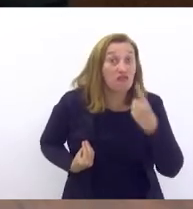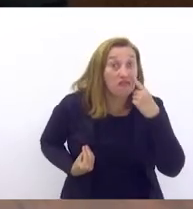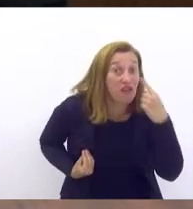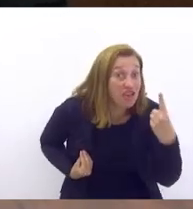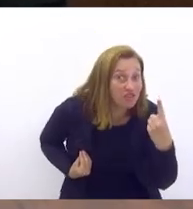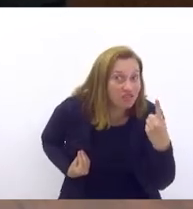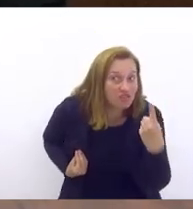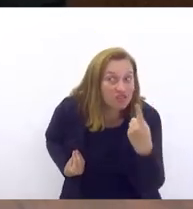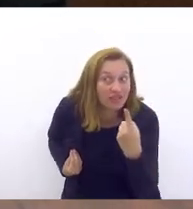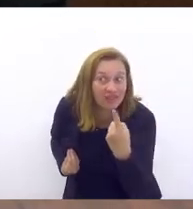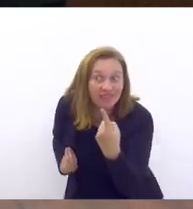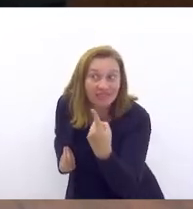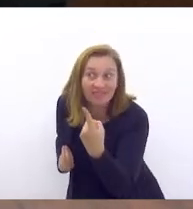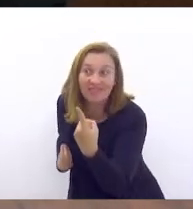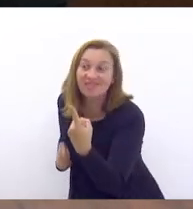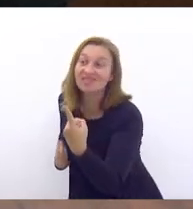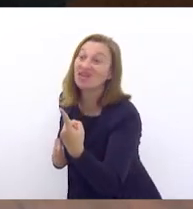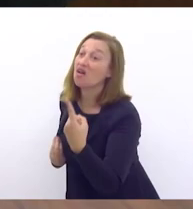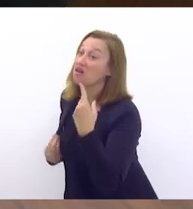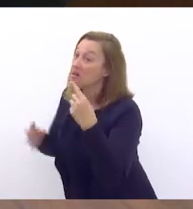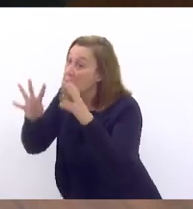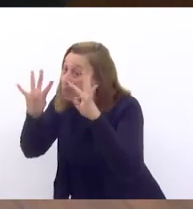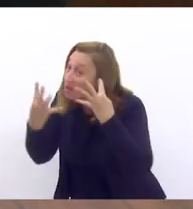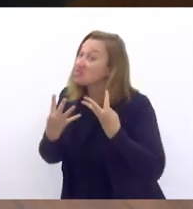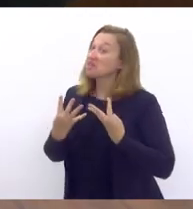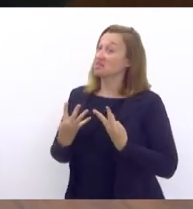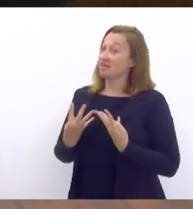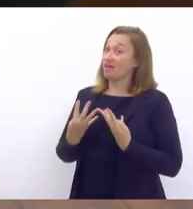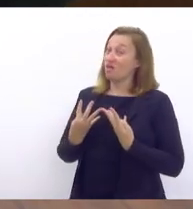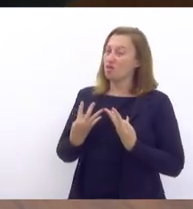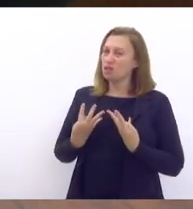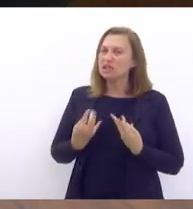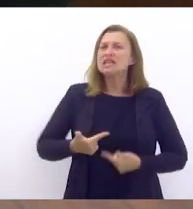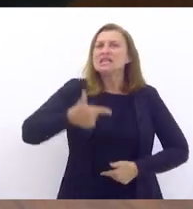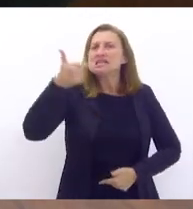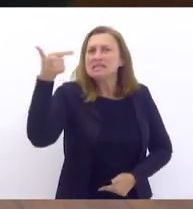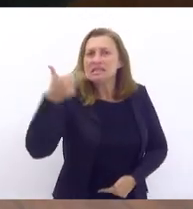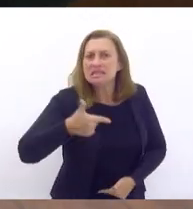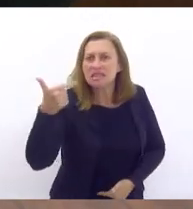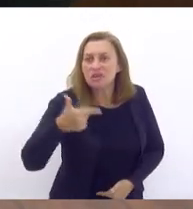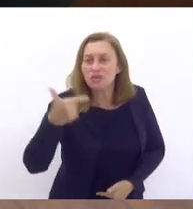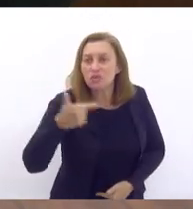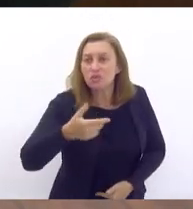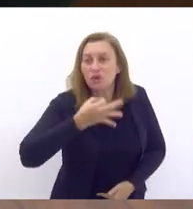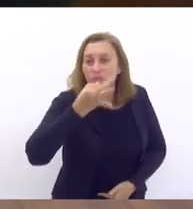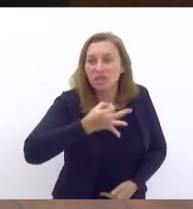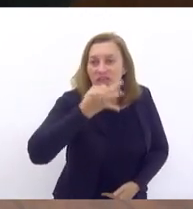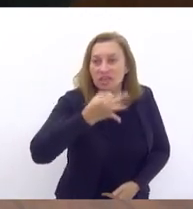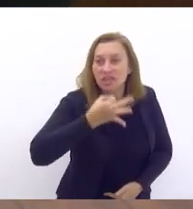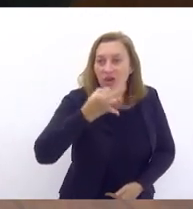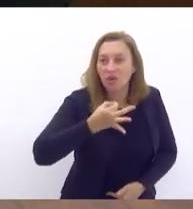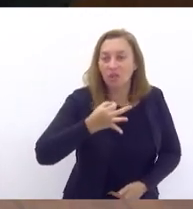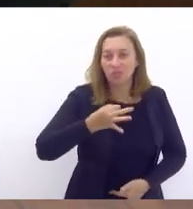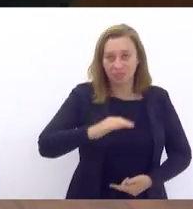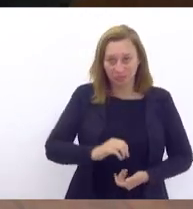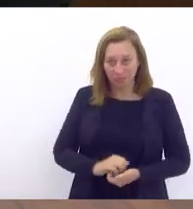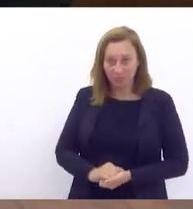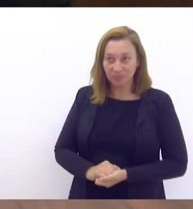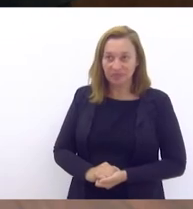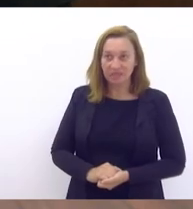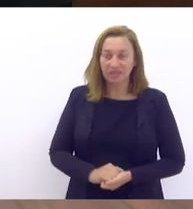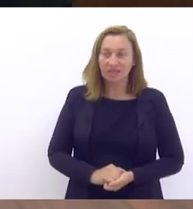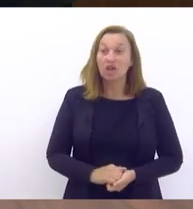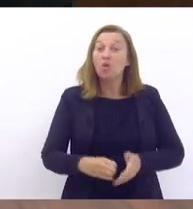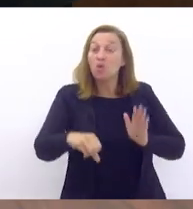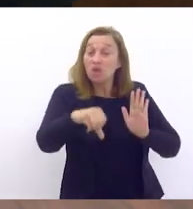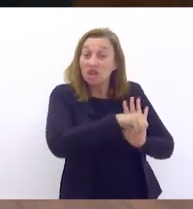tese, senhores. Presta atenção. Segunda tese da DPF do PSOL: a